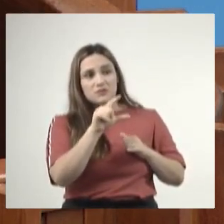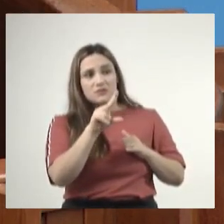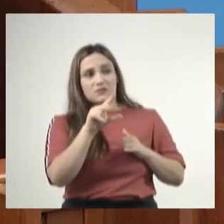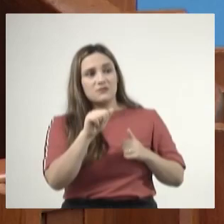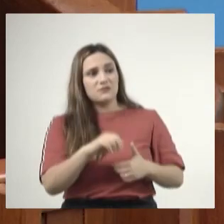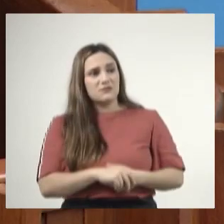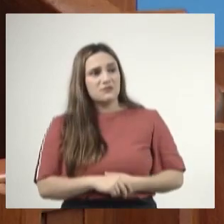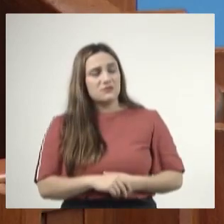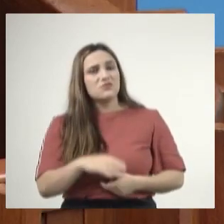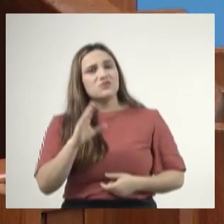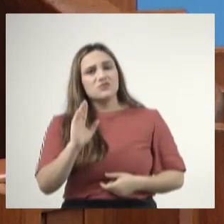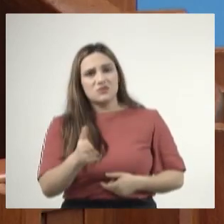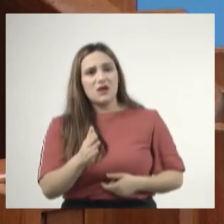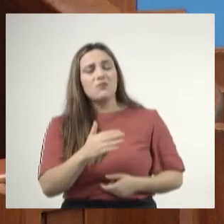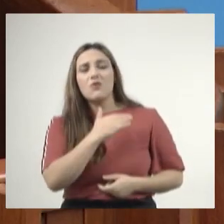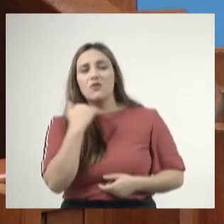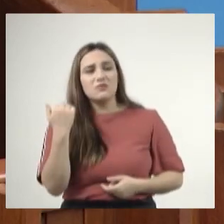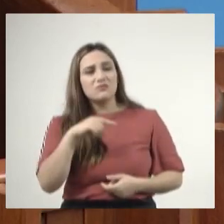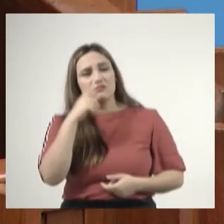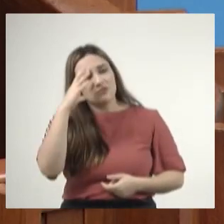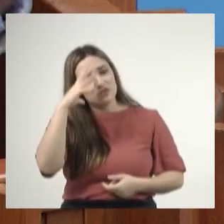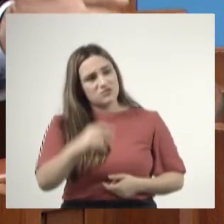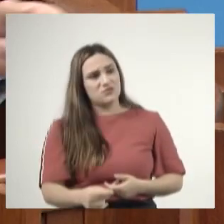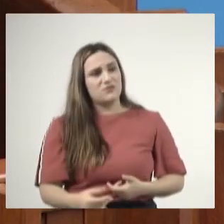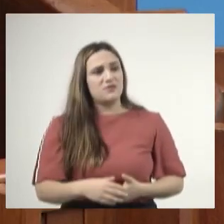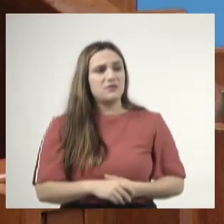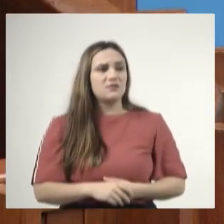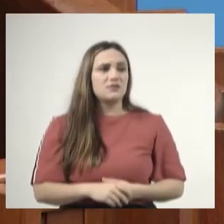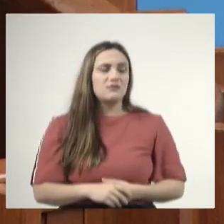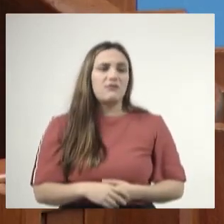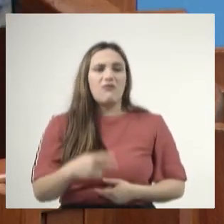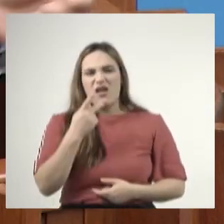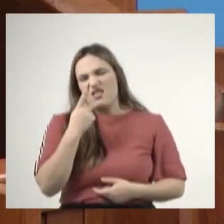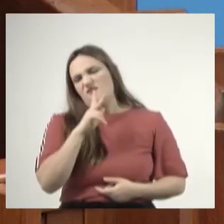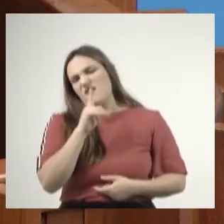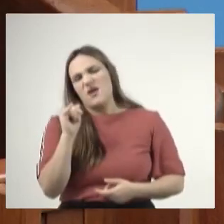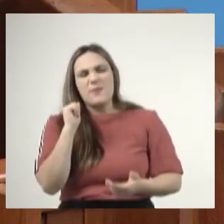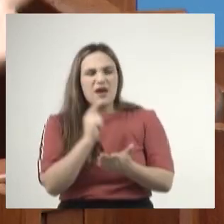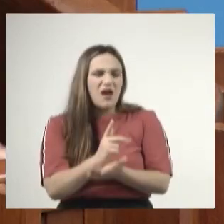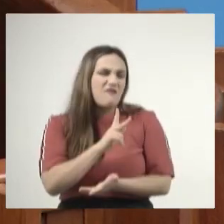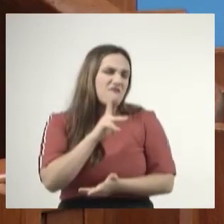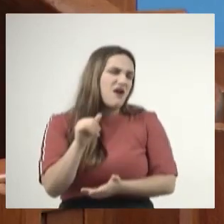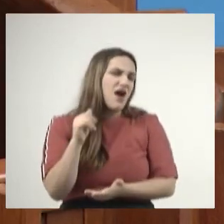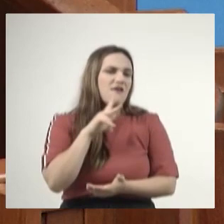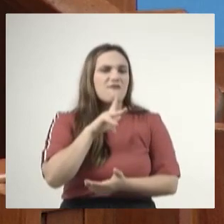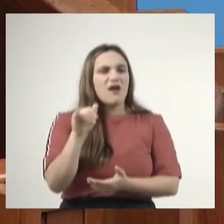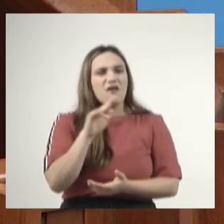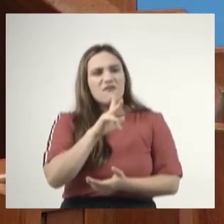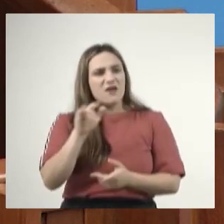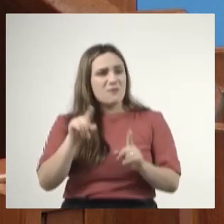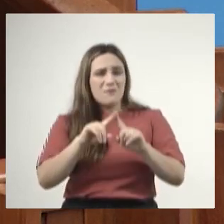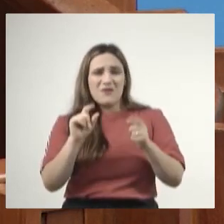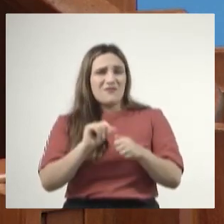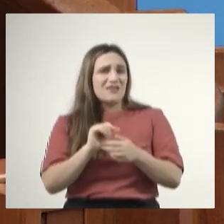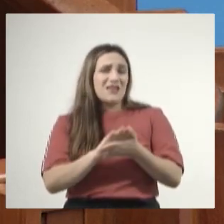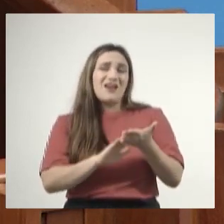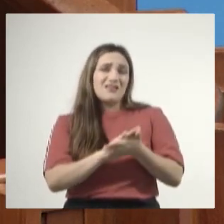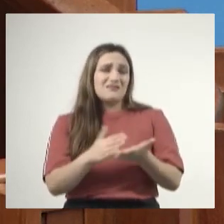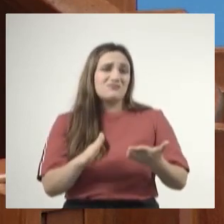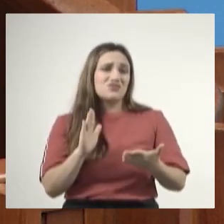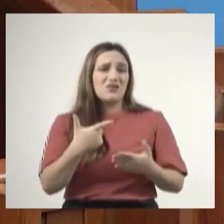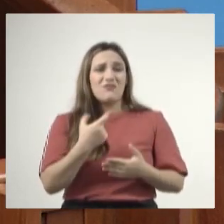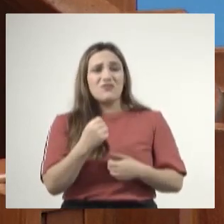morreu sem resolver esse assunto. Todo ano fala que vai pagar, que vai indenizar, que vai isso, vai aquilo, mas não faz nada. E isso já passou 20